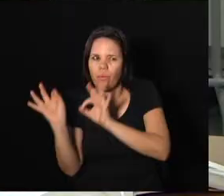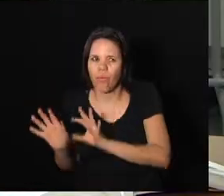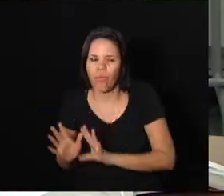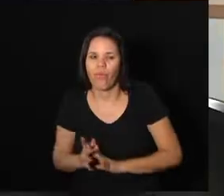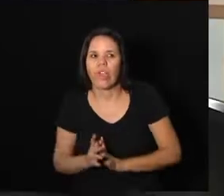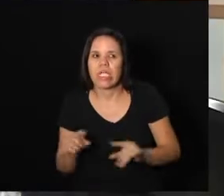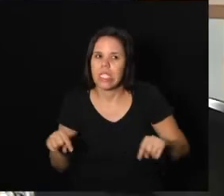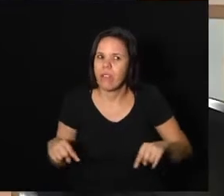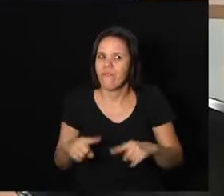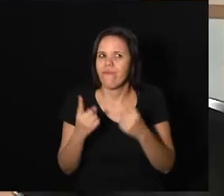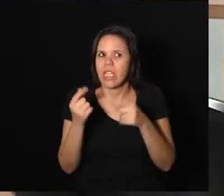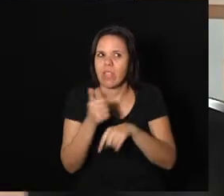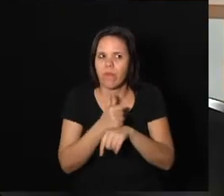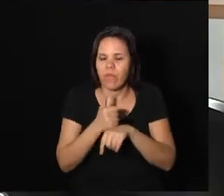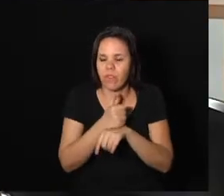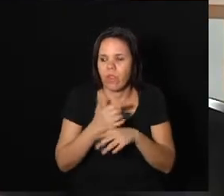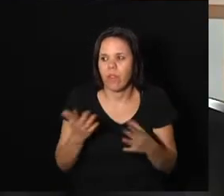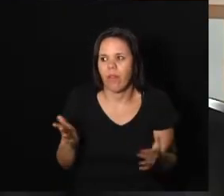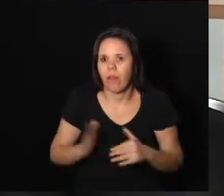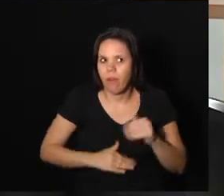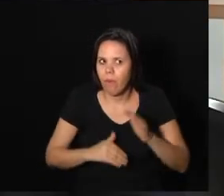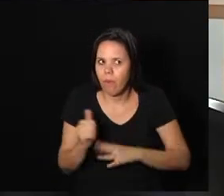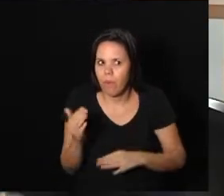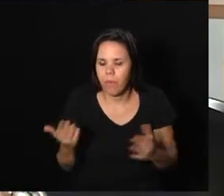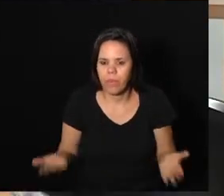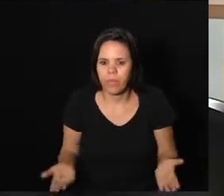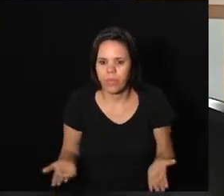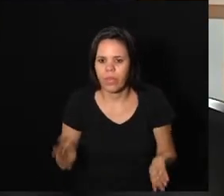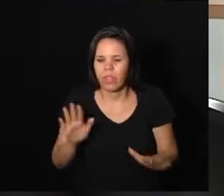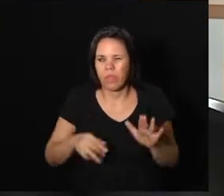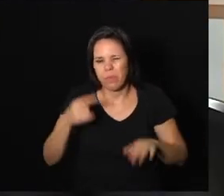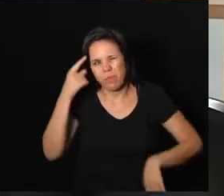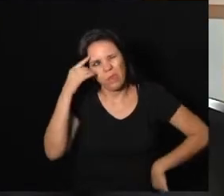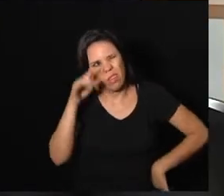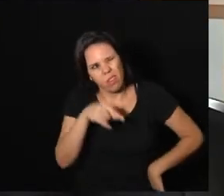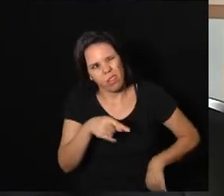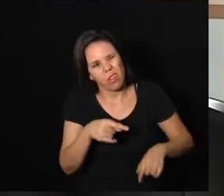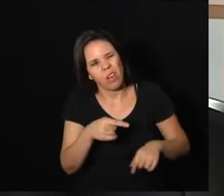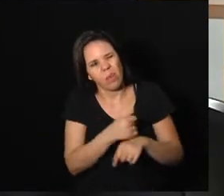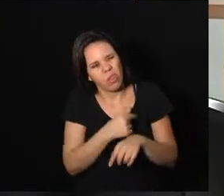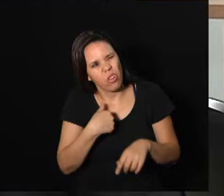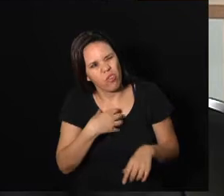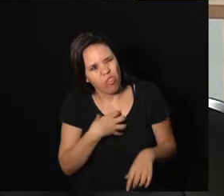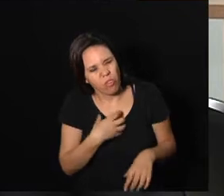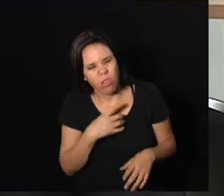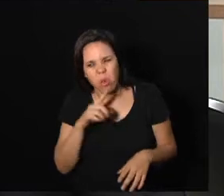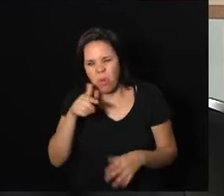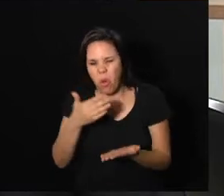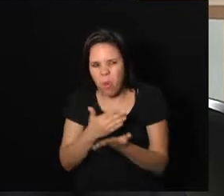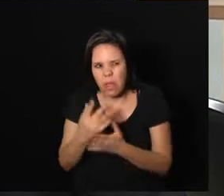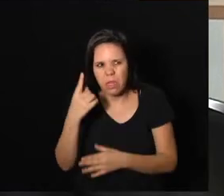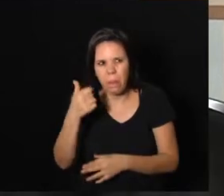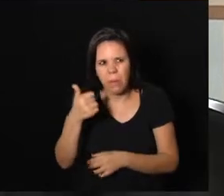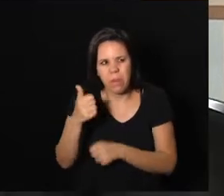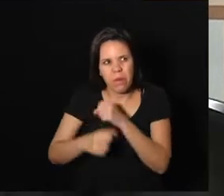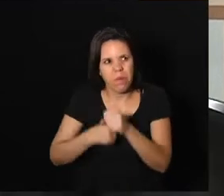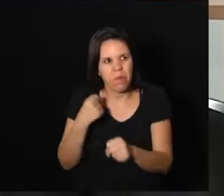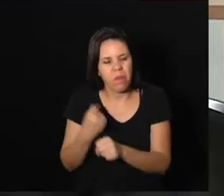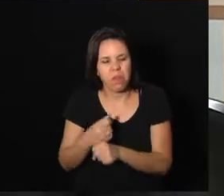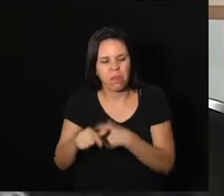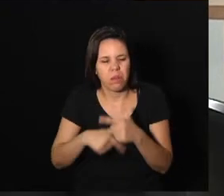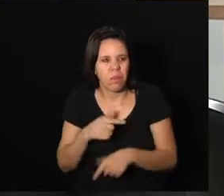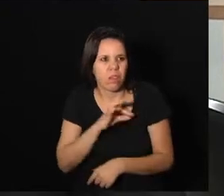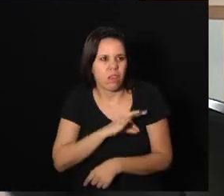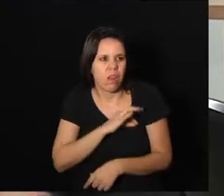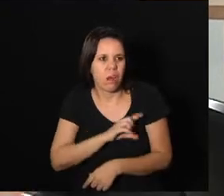profissional, desafios, que muitos às vezes se idealizam uma profissão e às vezes se frustram no primeiro ano de trabalho, porque às vezes o salário é menor,